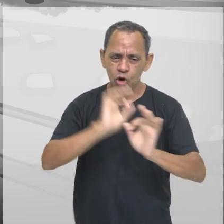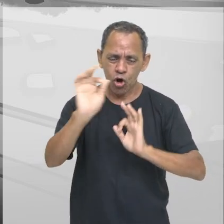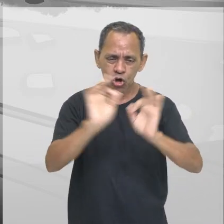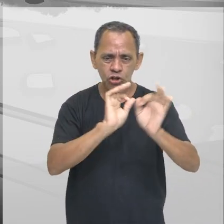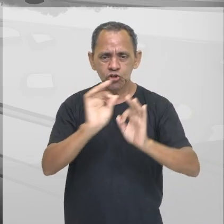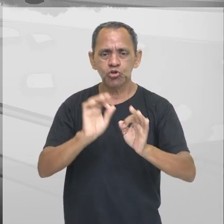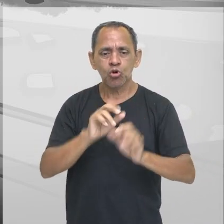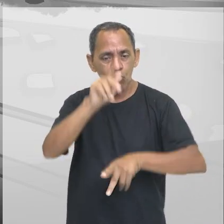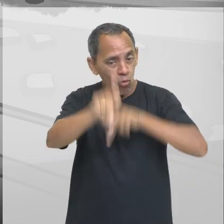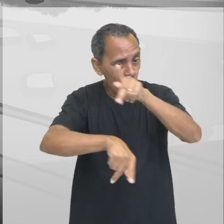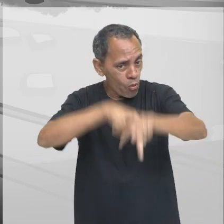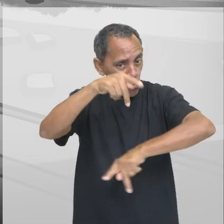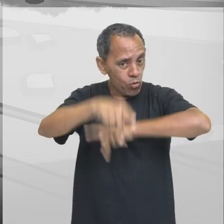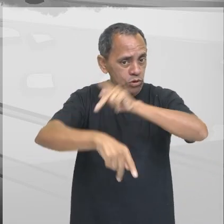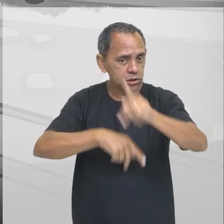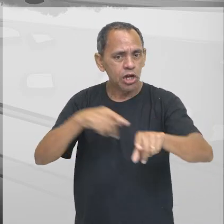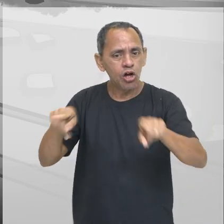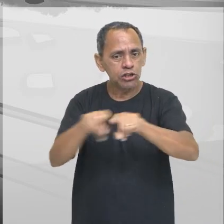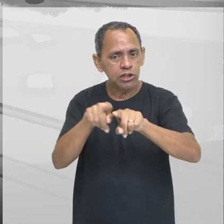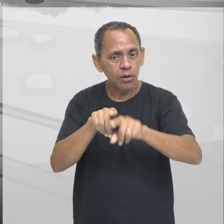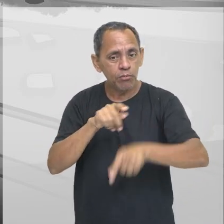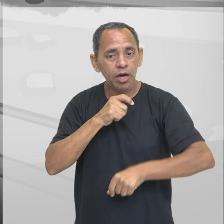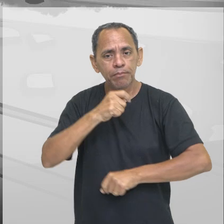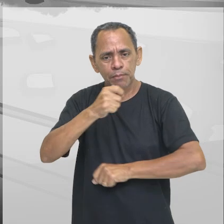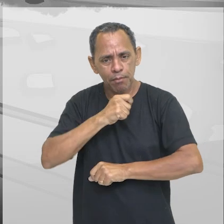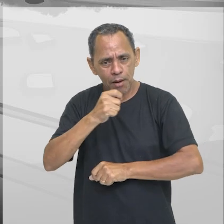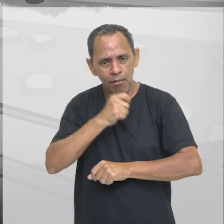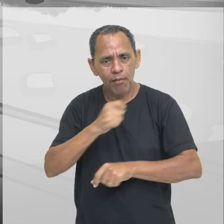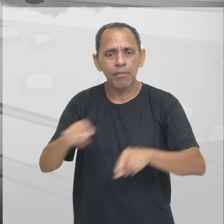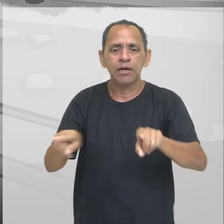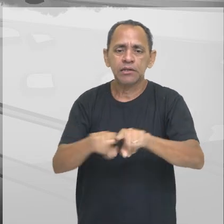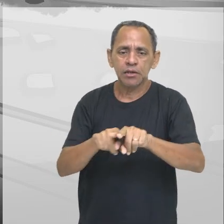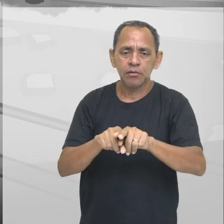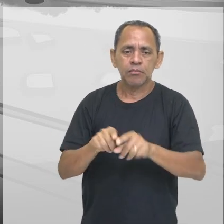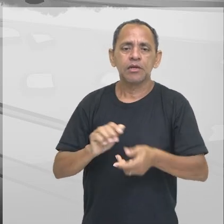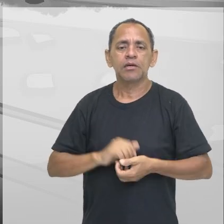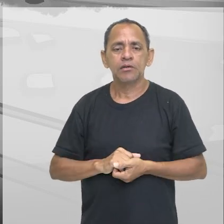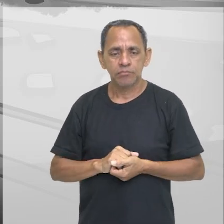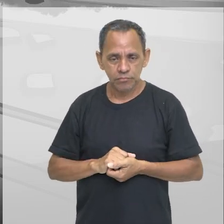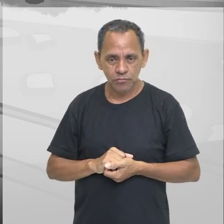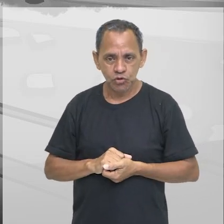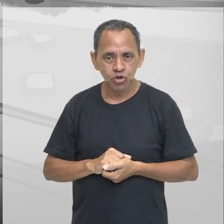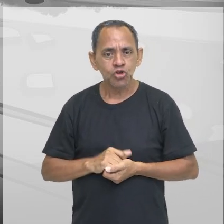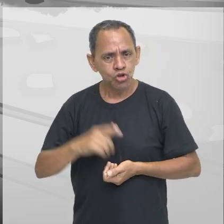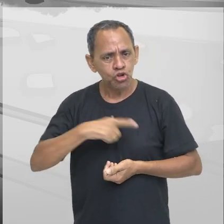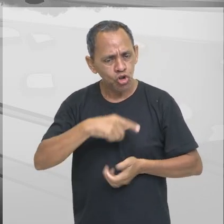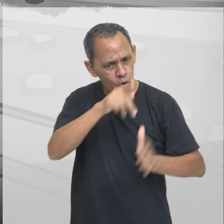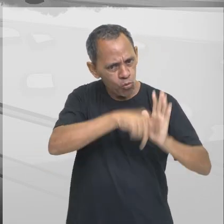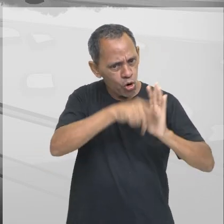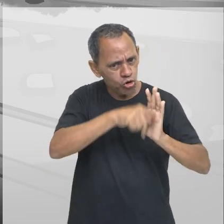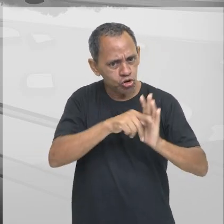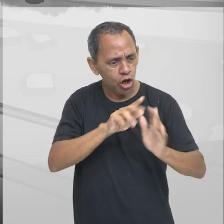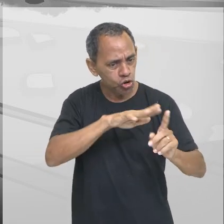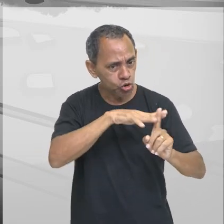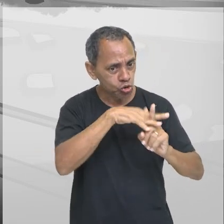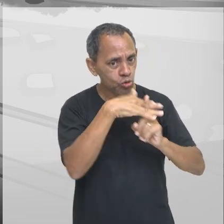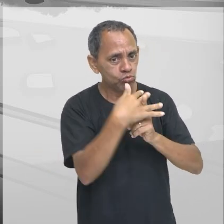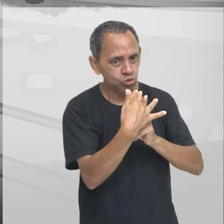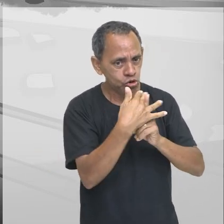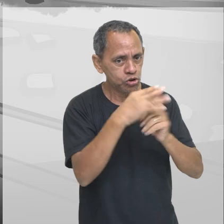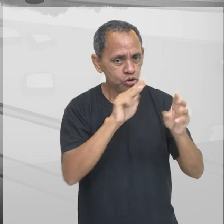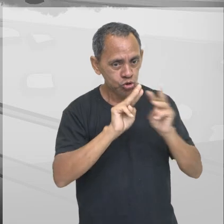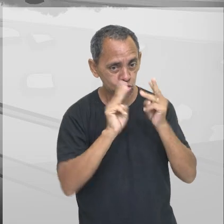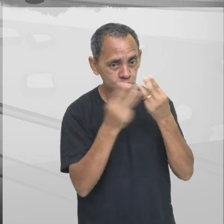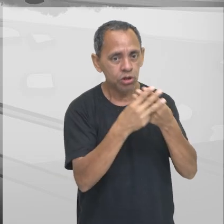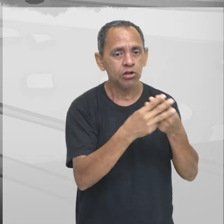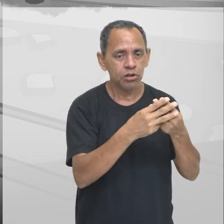imprensa como um todo, a ideia de que existia um plano dos comunistas e judeus justamente para tomar o poder do Brasil